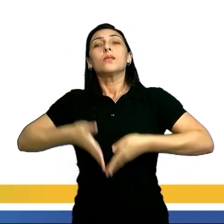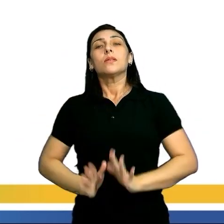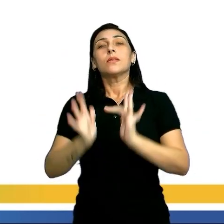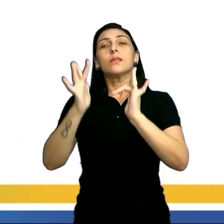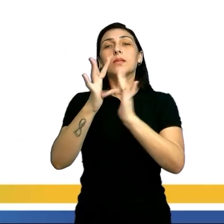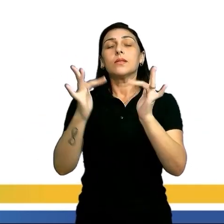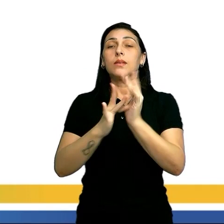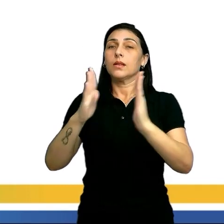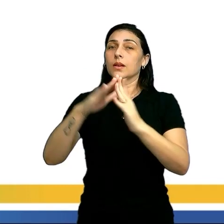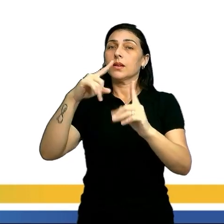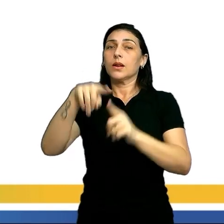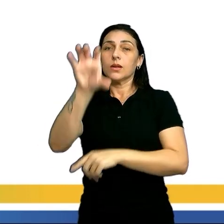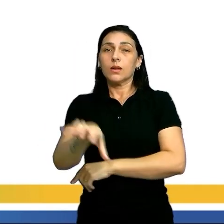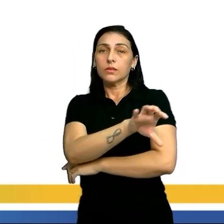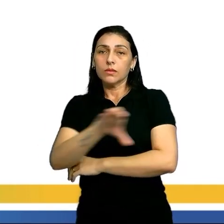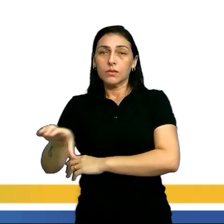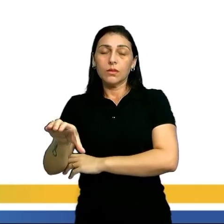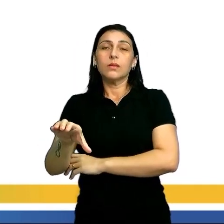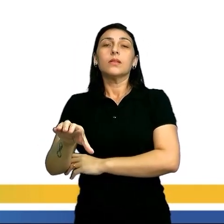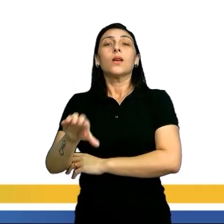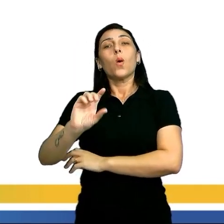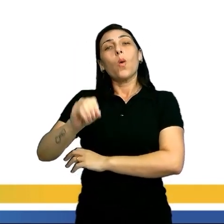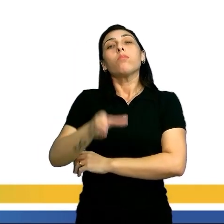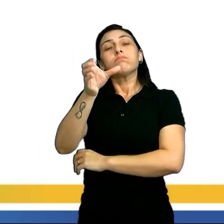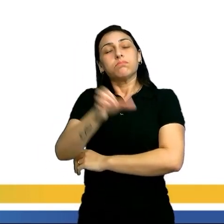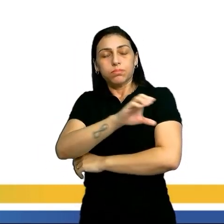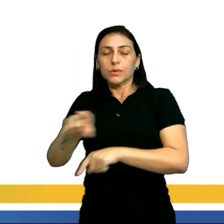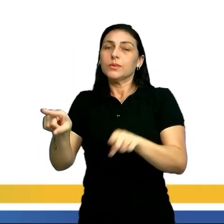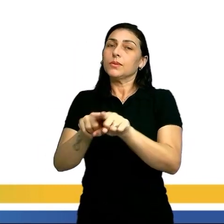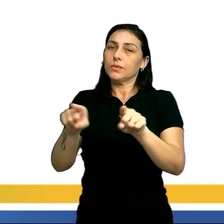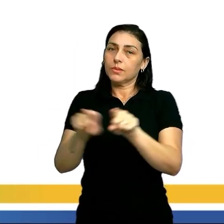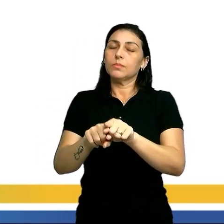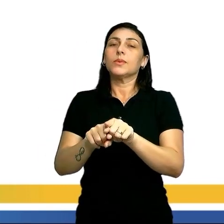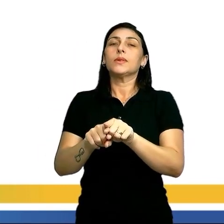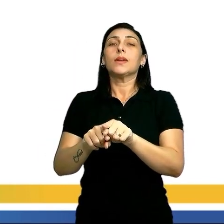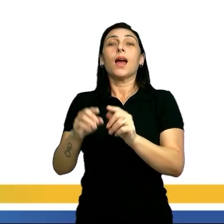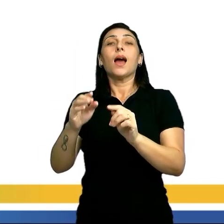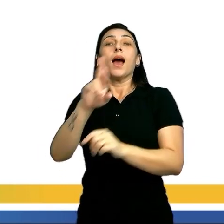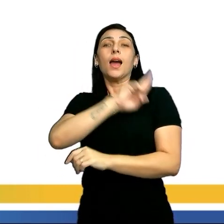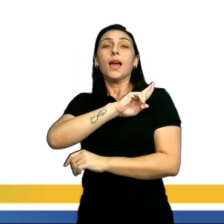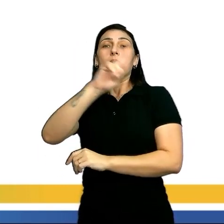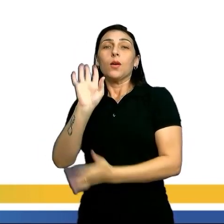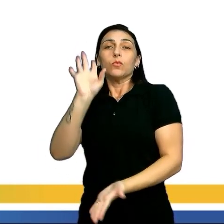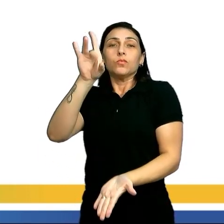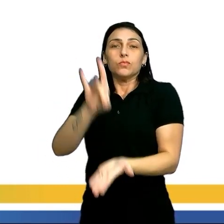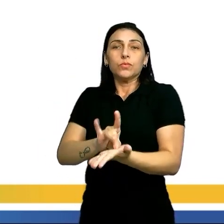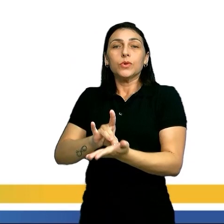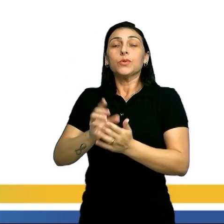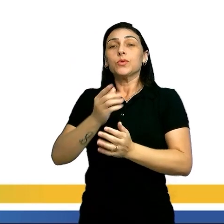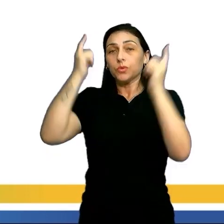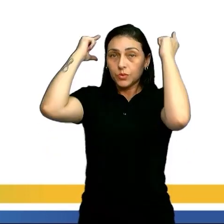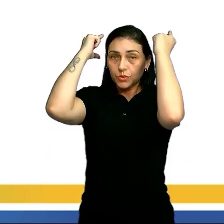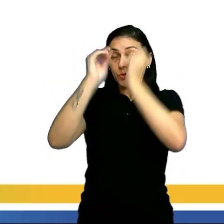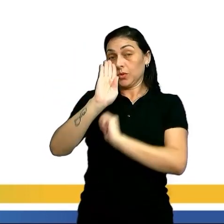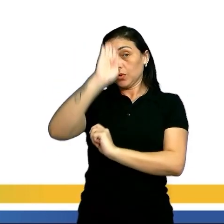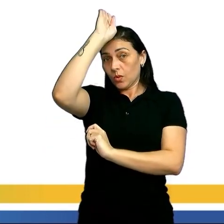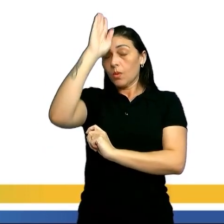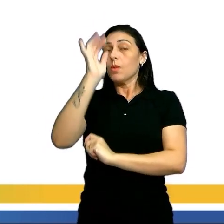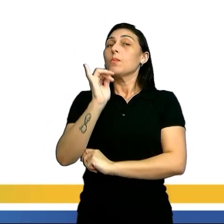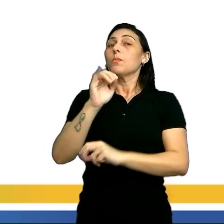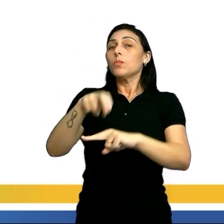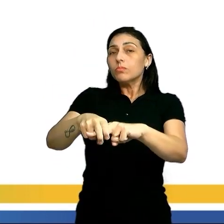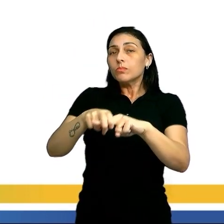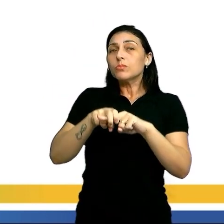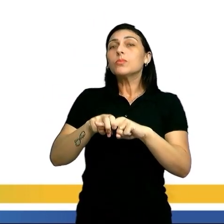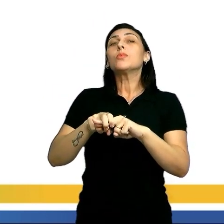Cristo, a Igreja Católica ou o cristianismo se tornou a religião oficial de Roma. Por isso, a arte medieval